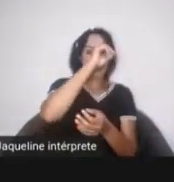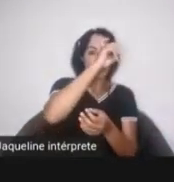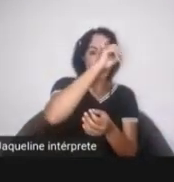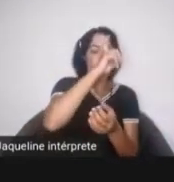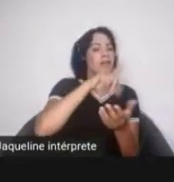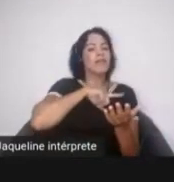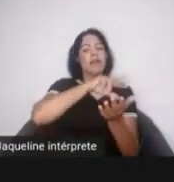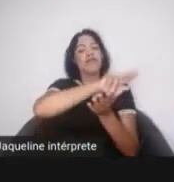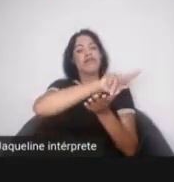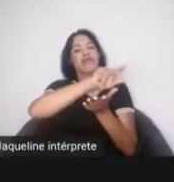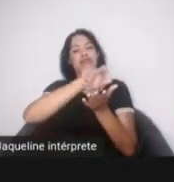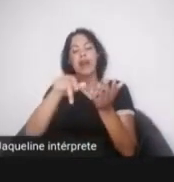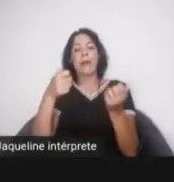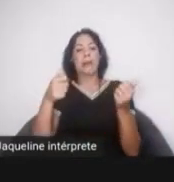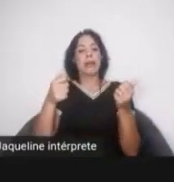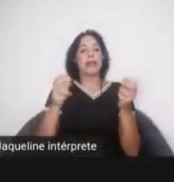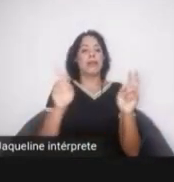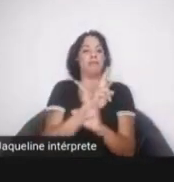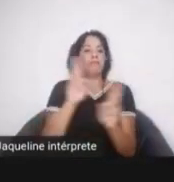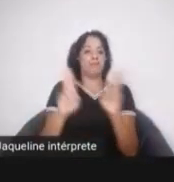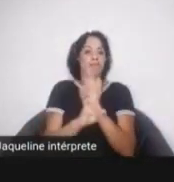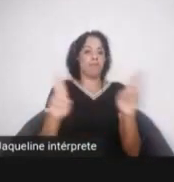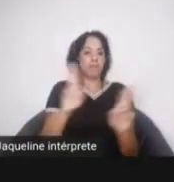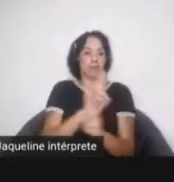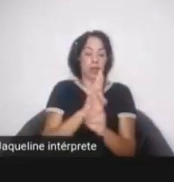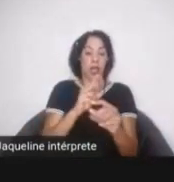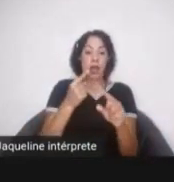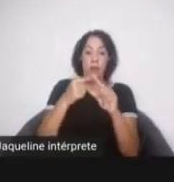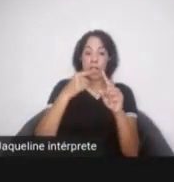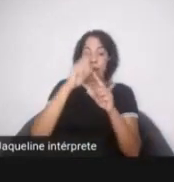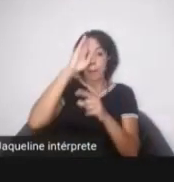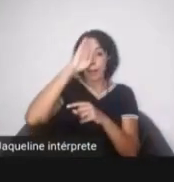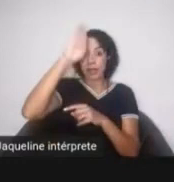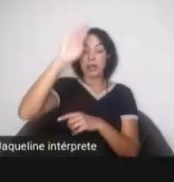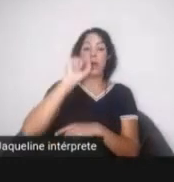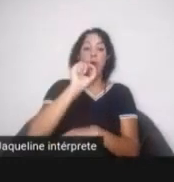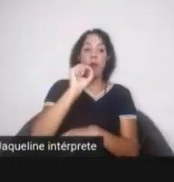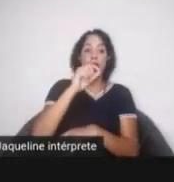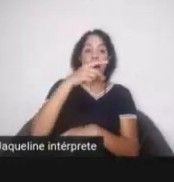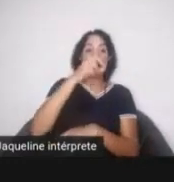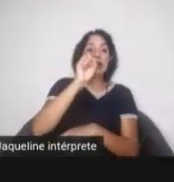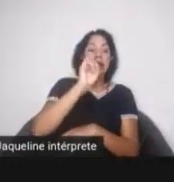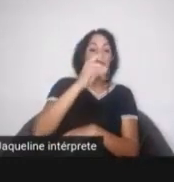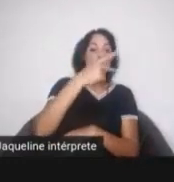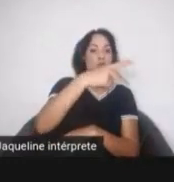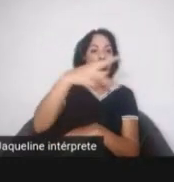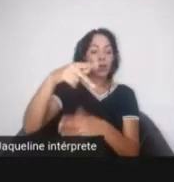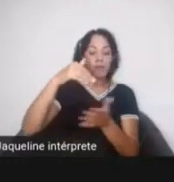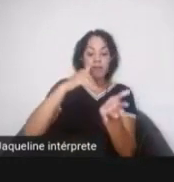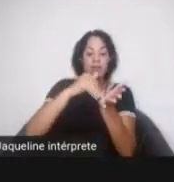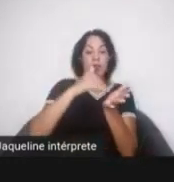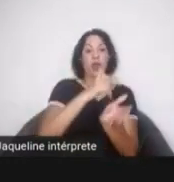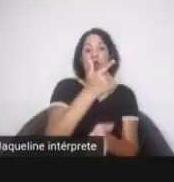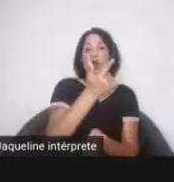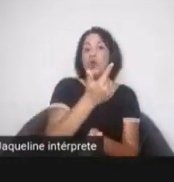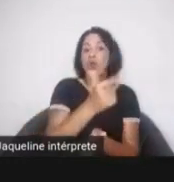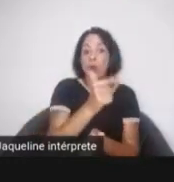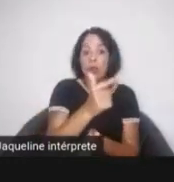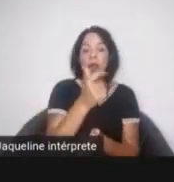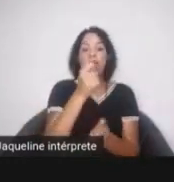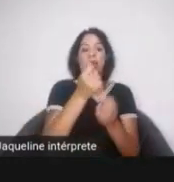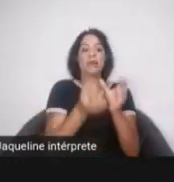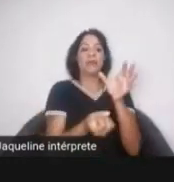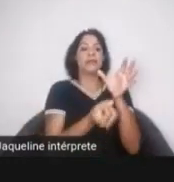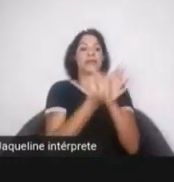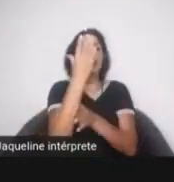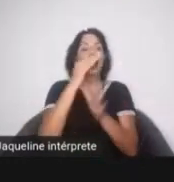é muito importante, se a secretaria de vocês ainda não tem, instituir o programa de saúde escolar.